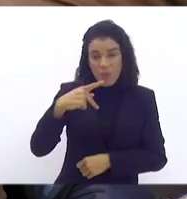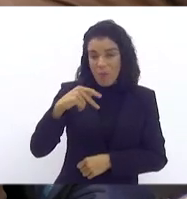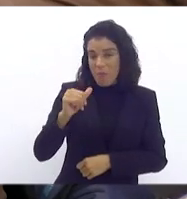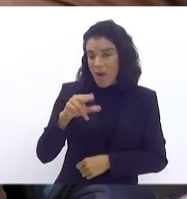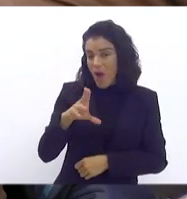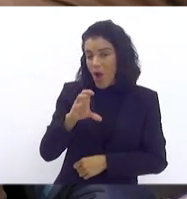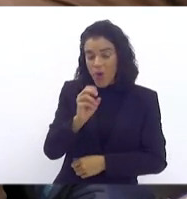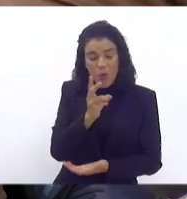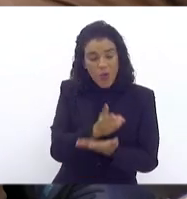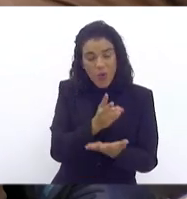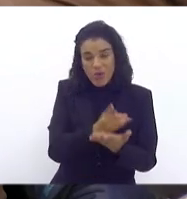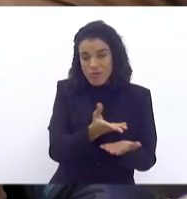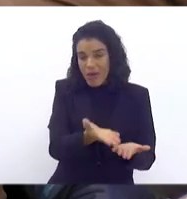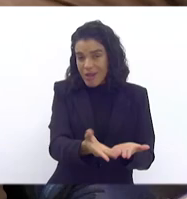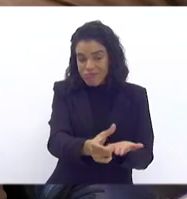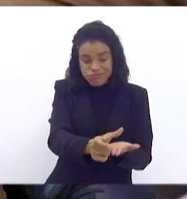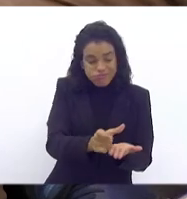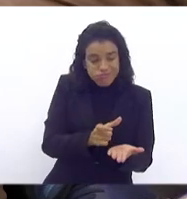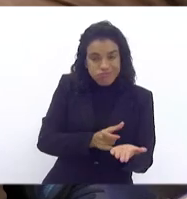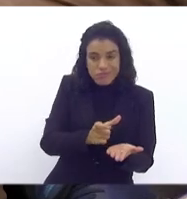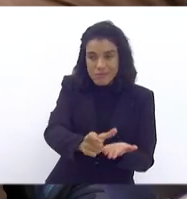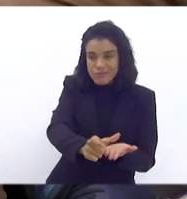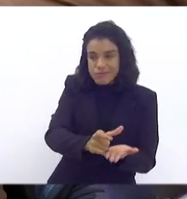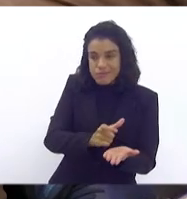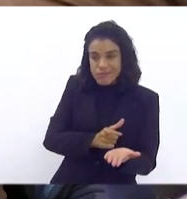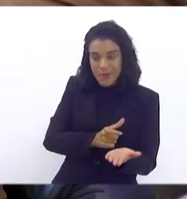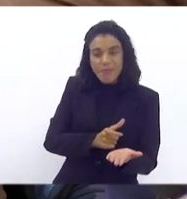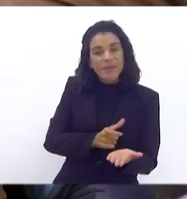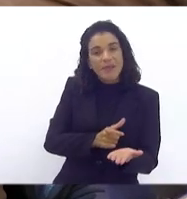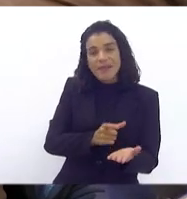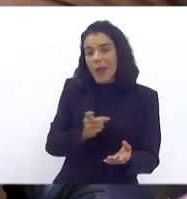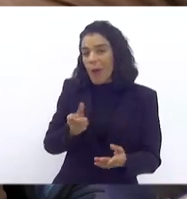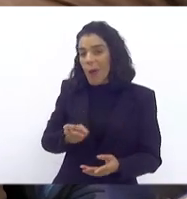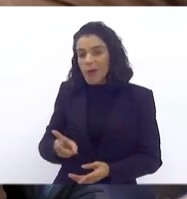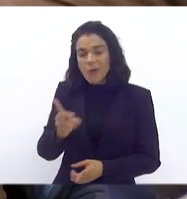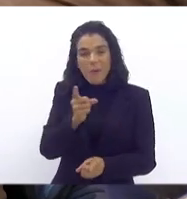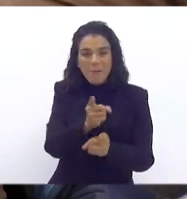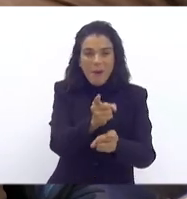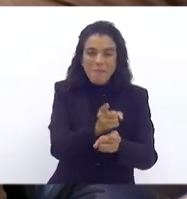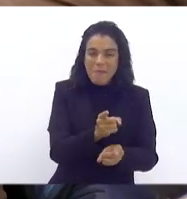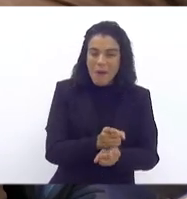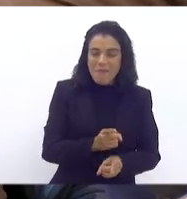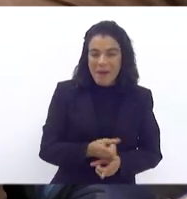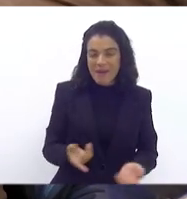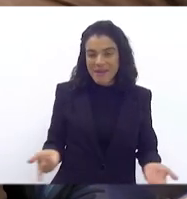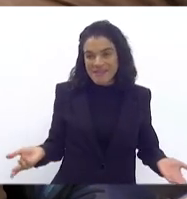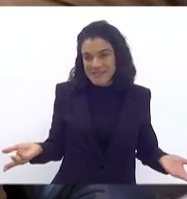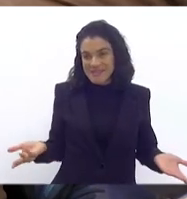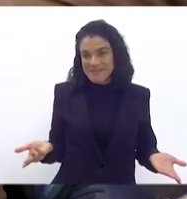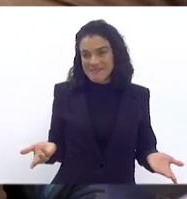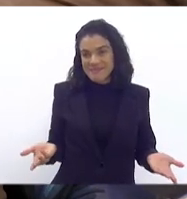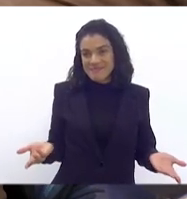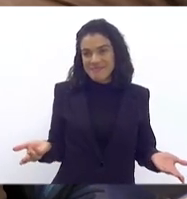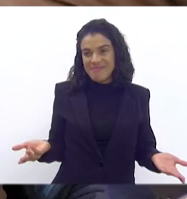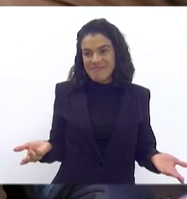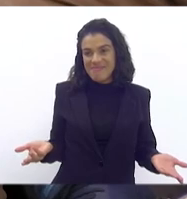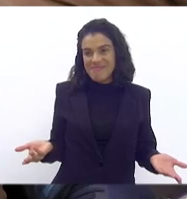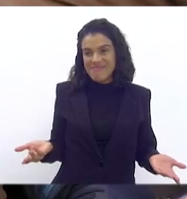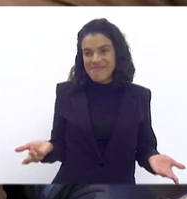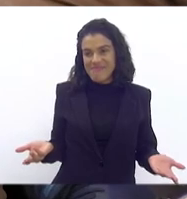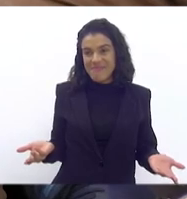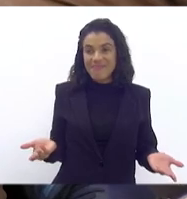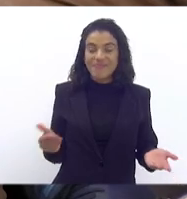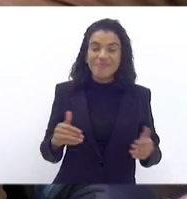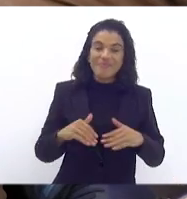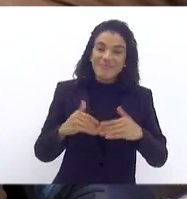ábum de suspeitos e ele continuaria a ser reconhecido salvo no período em que ele esteve preso